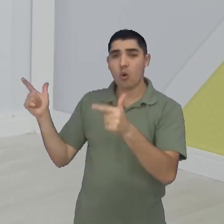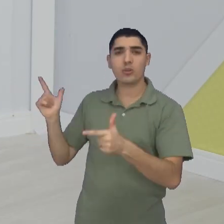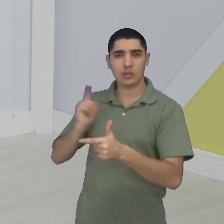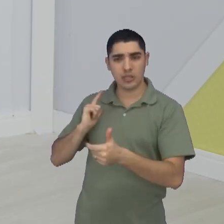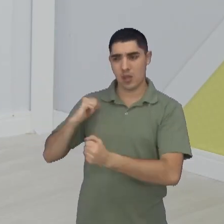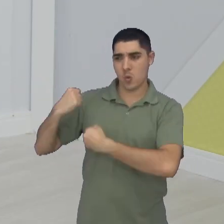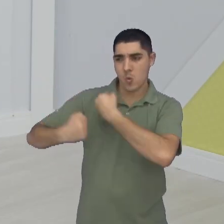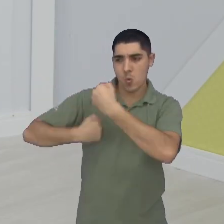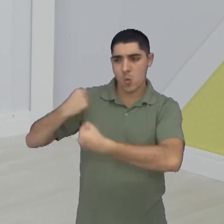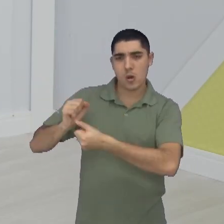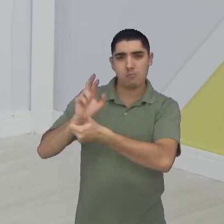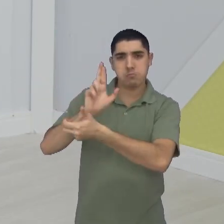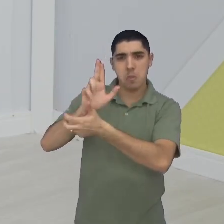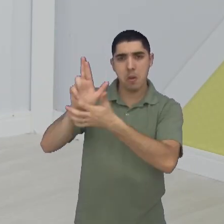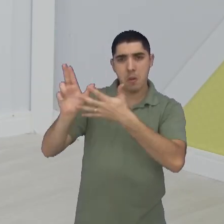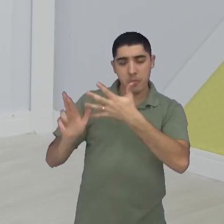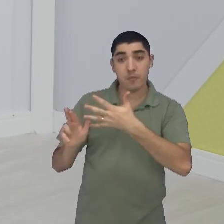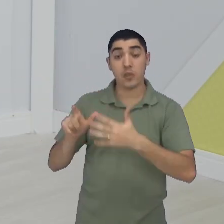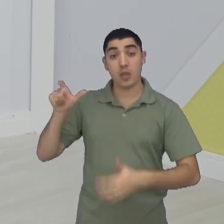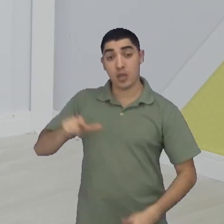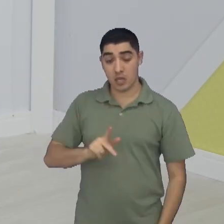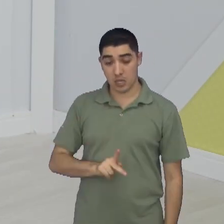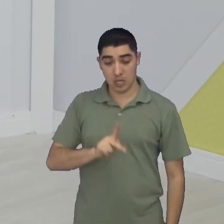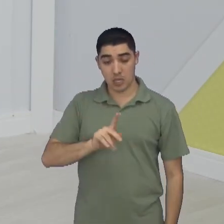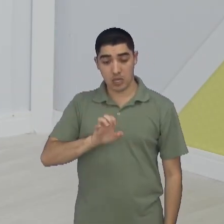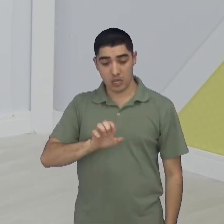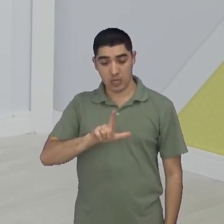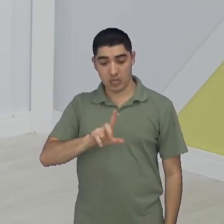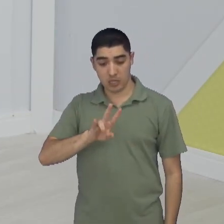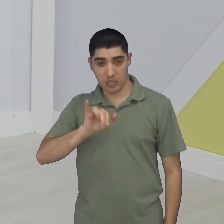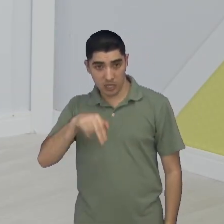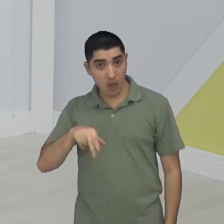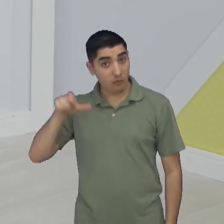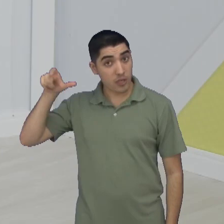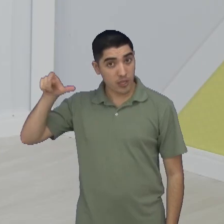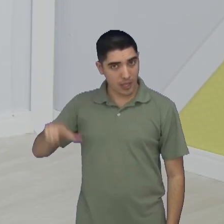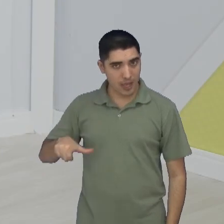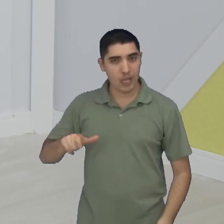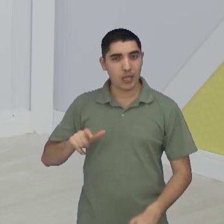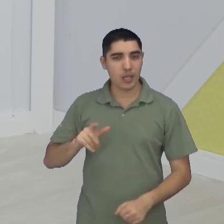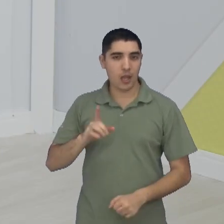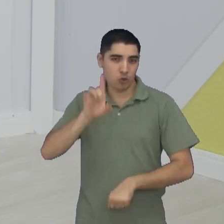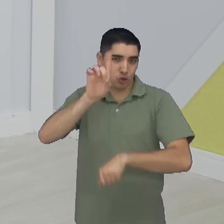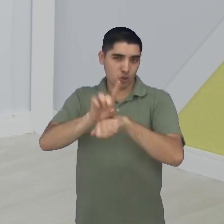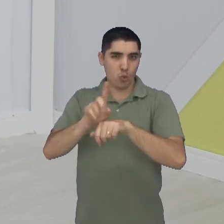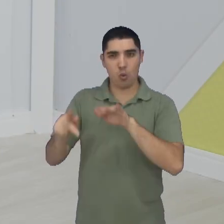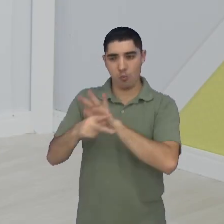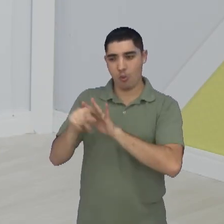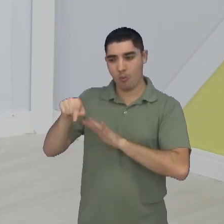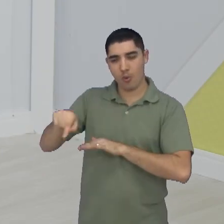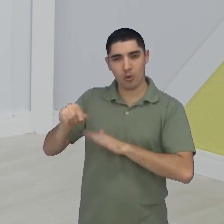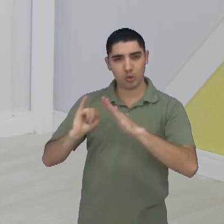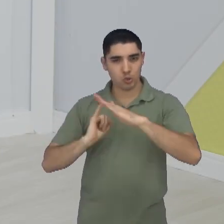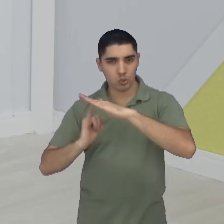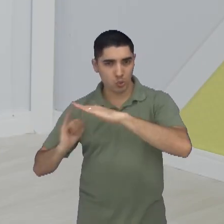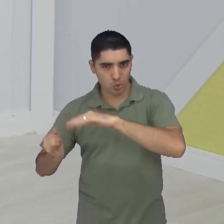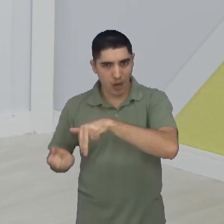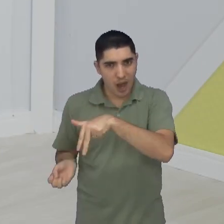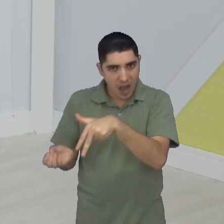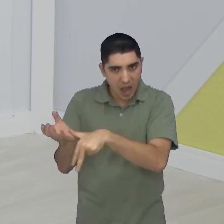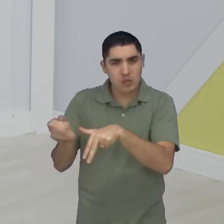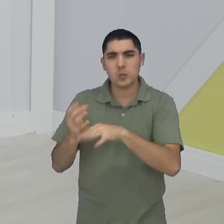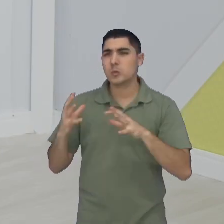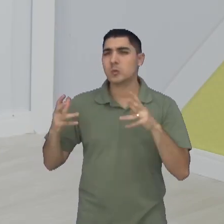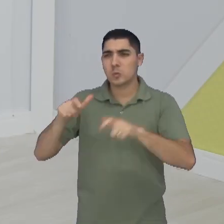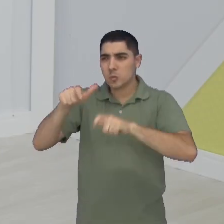até também. E o Kelvin Bacos, que é o diretor do Instituto Athlon, também está lá acompanhando tudo de perto, toda a rapaziada,